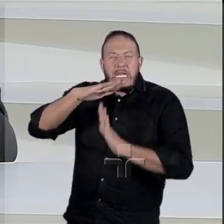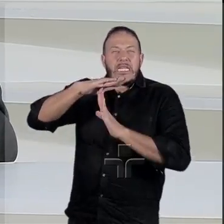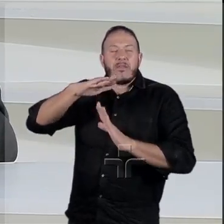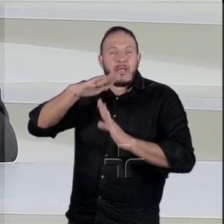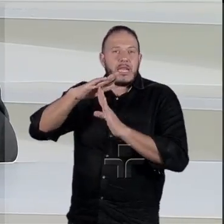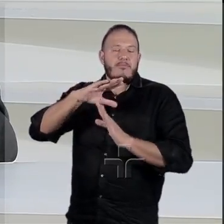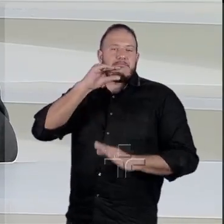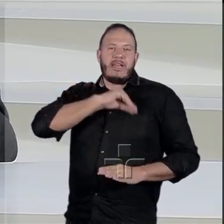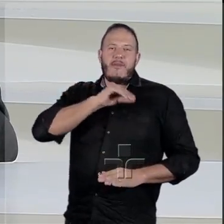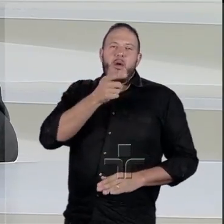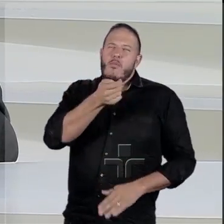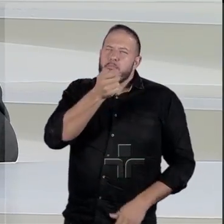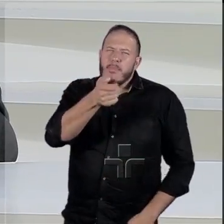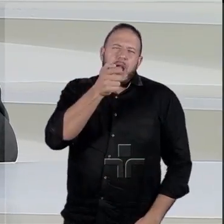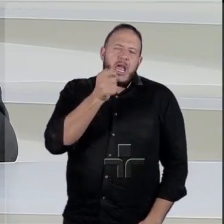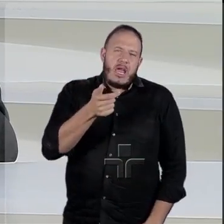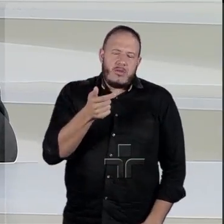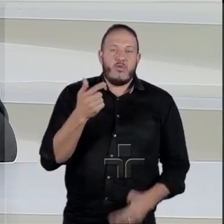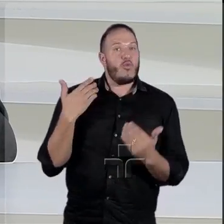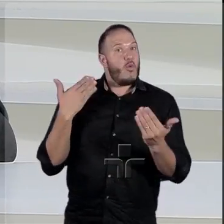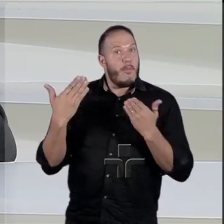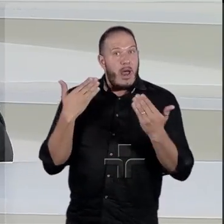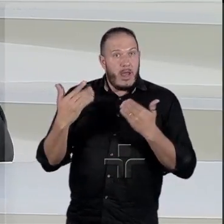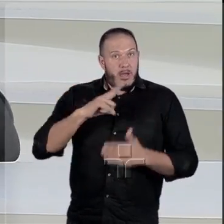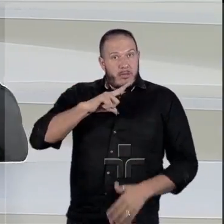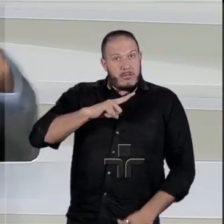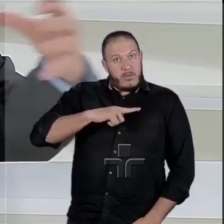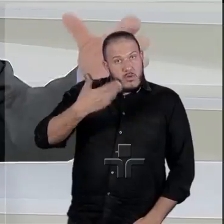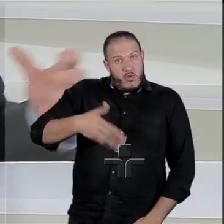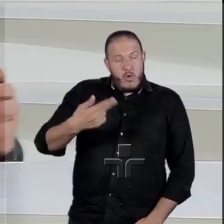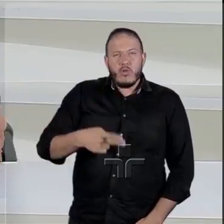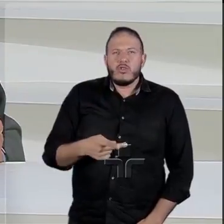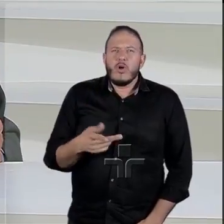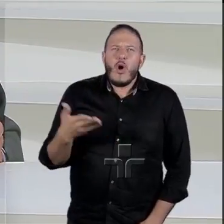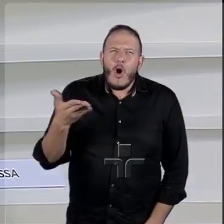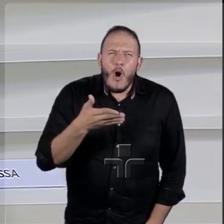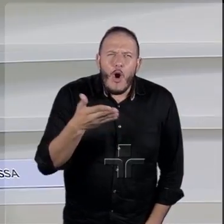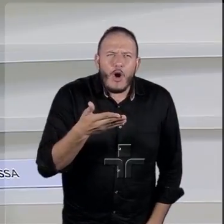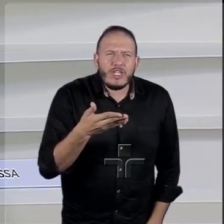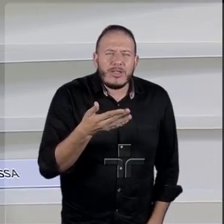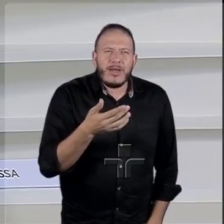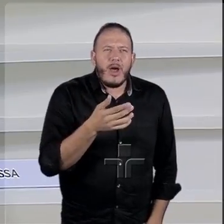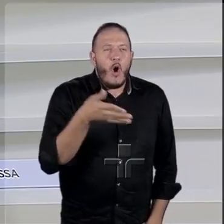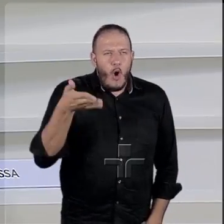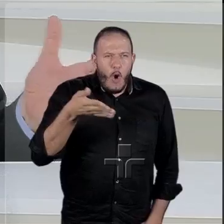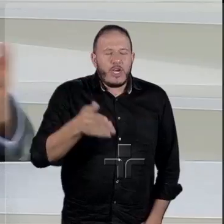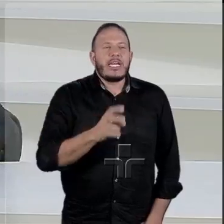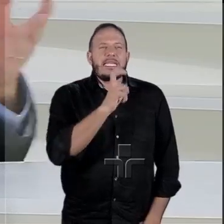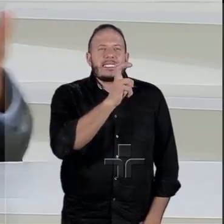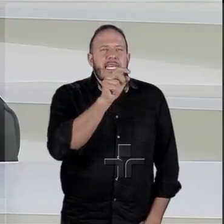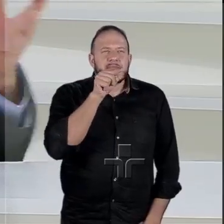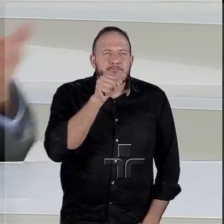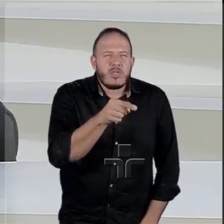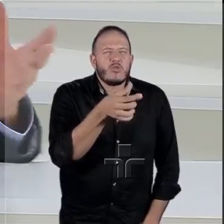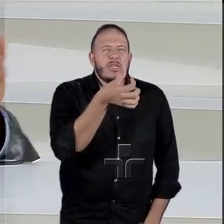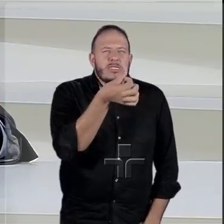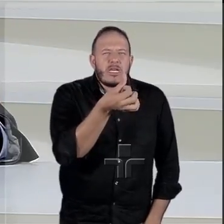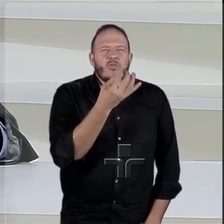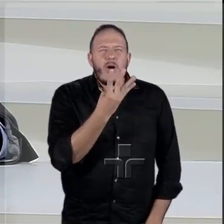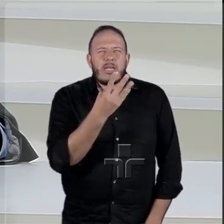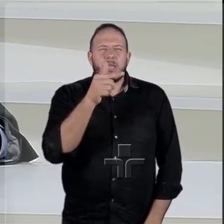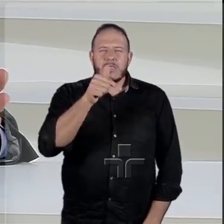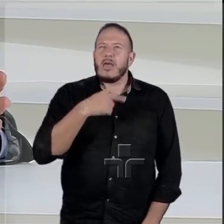seria muito pequeno em relação ao que nós temos hoje. Hoje é 6 mil, seria... 5.645. É, quase 6